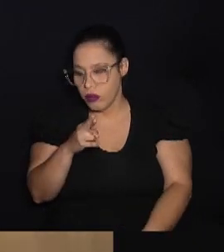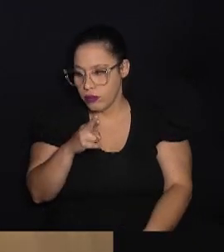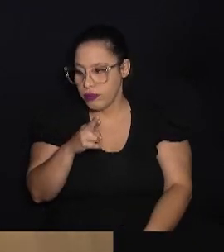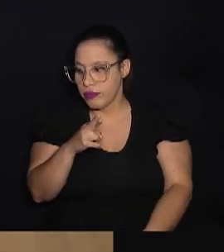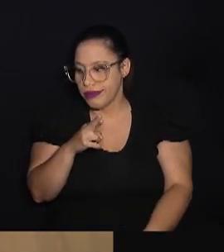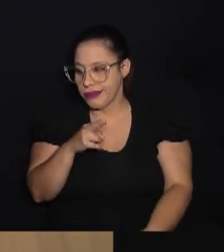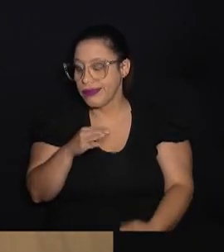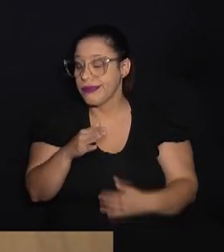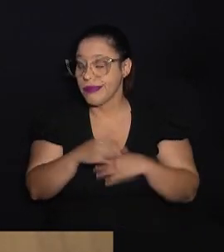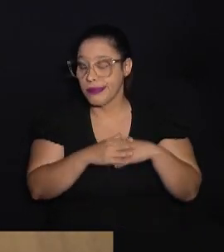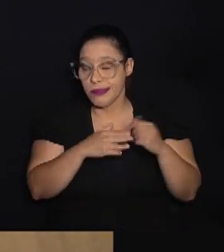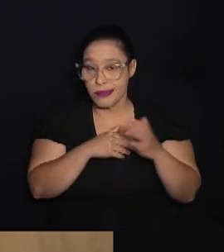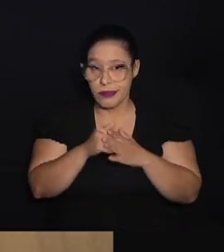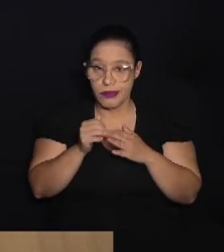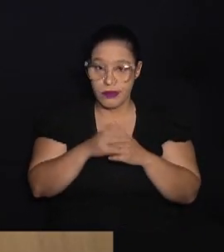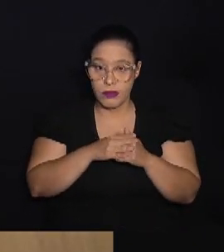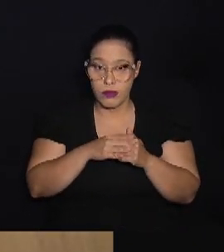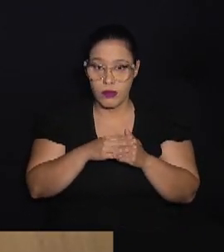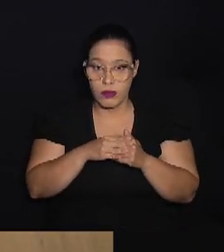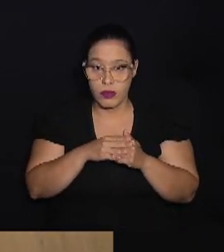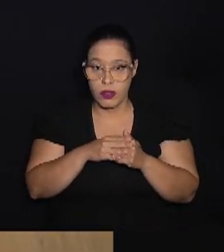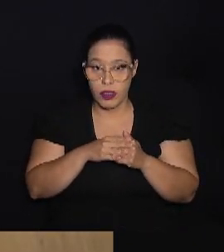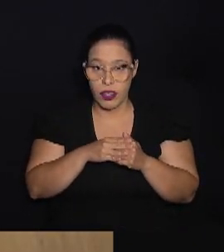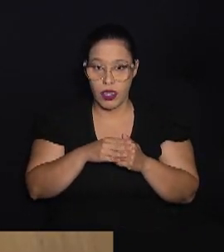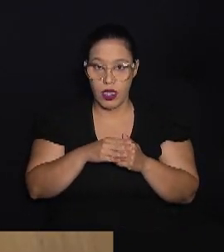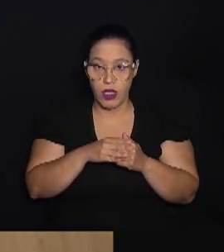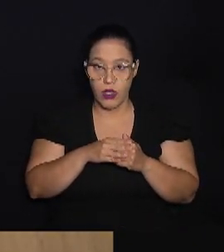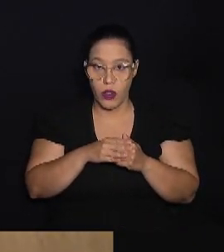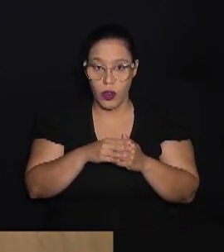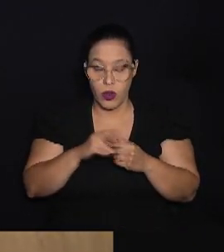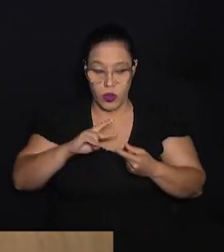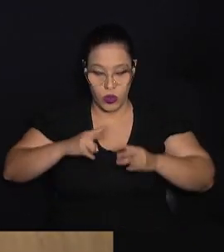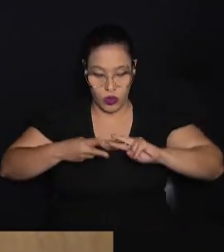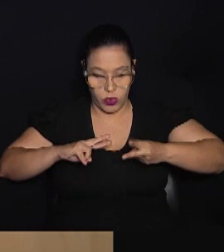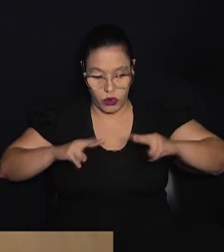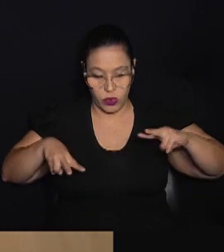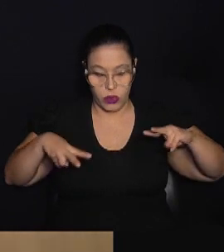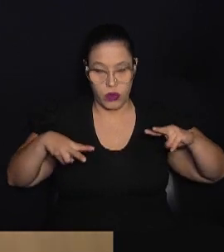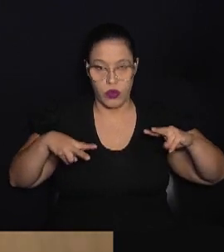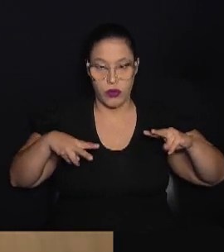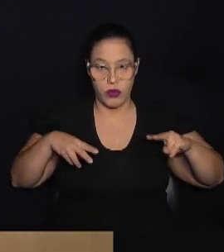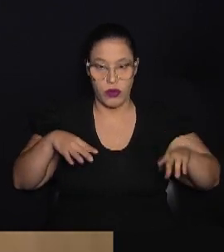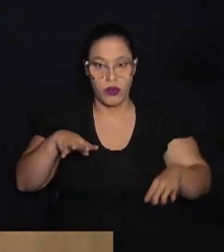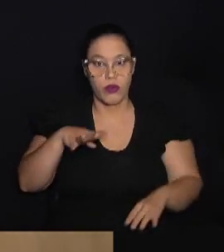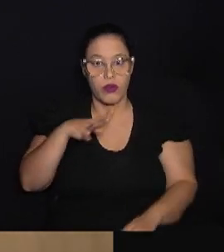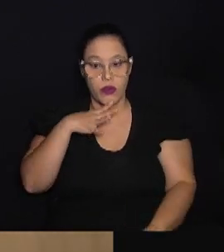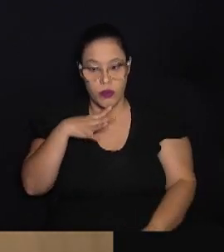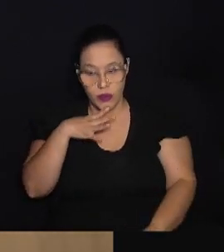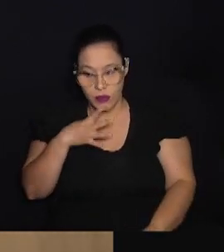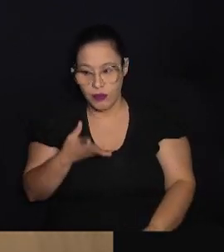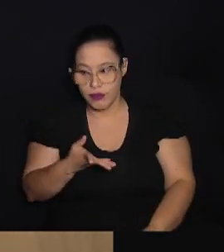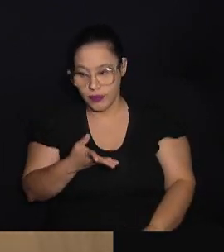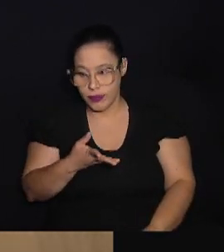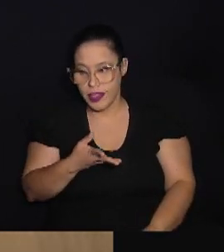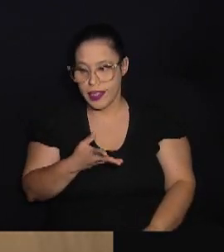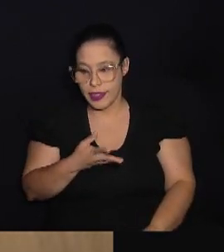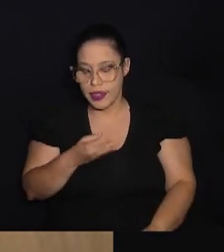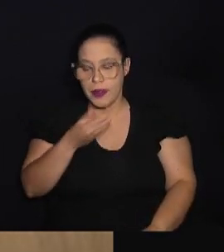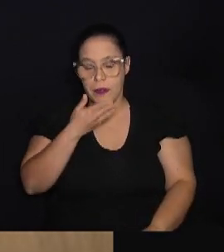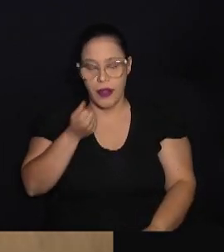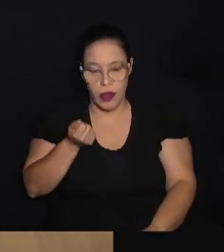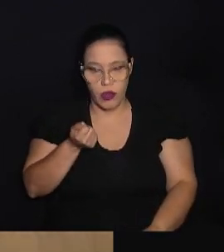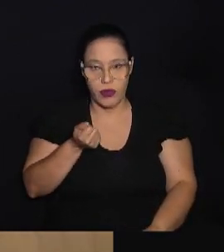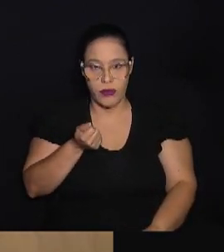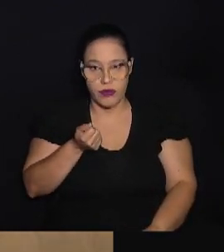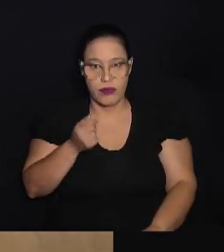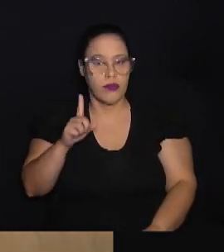de tratamento, porque por ela ter esse defeito genético, o nosso sistema imunológico consegue reconhecer de forma melhor.